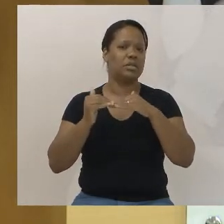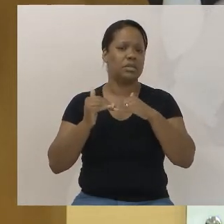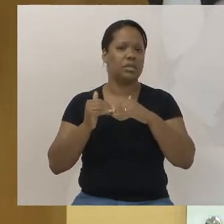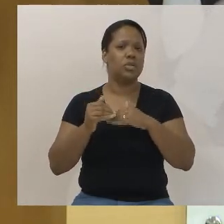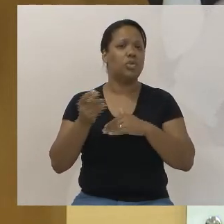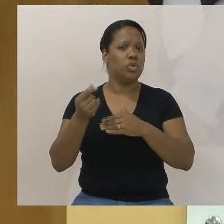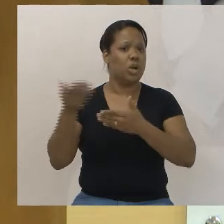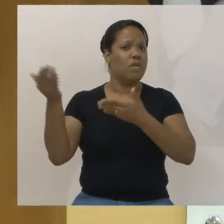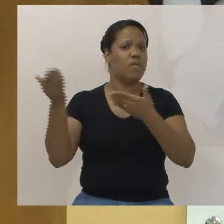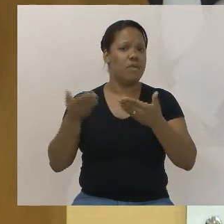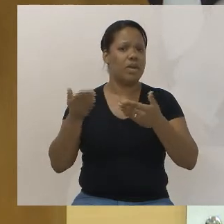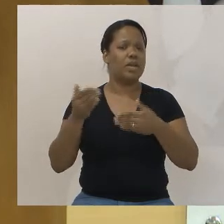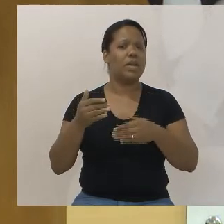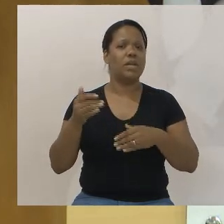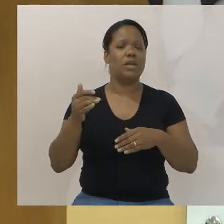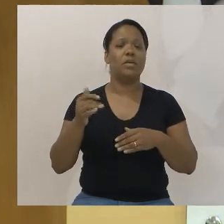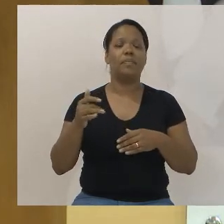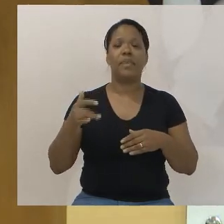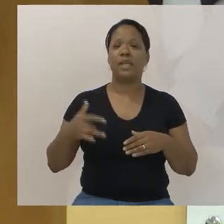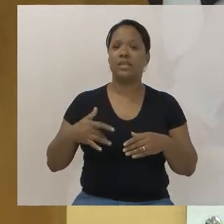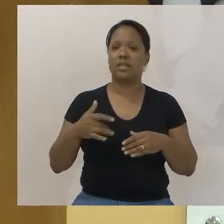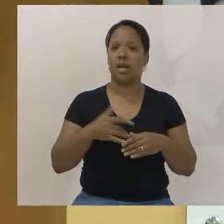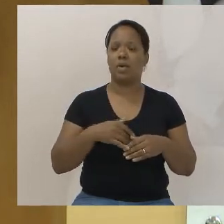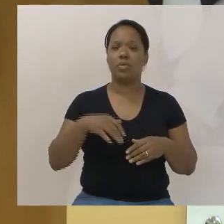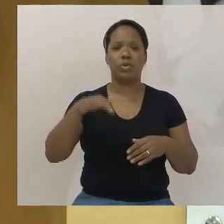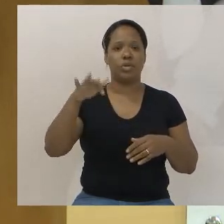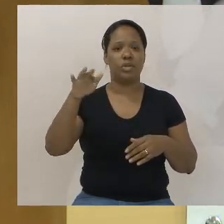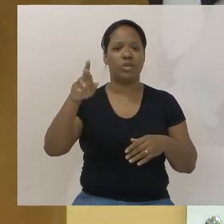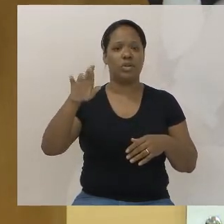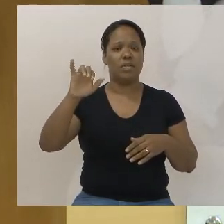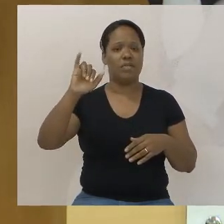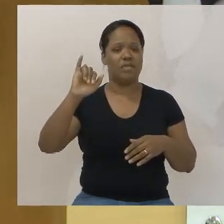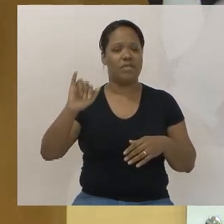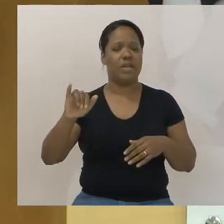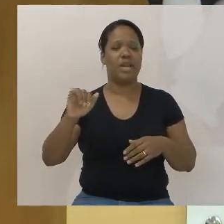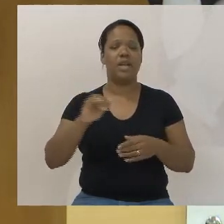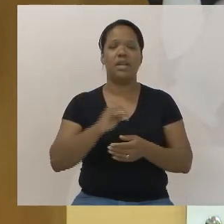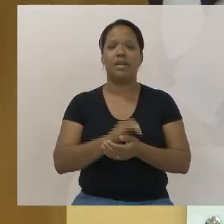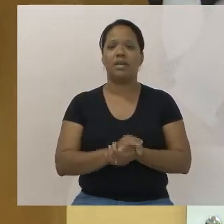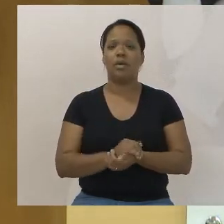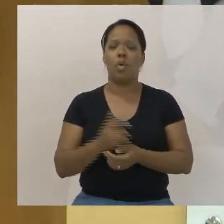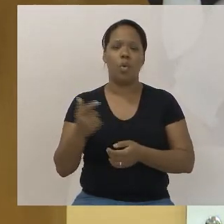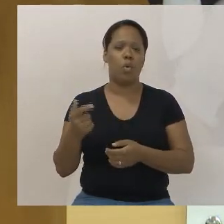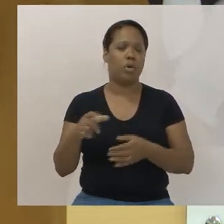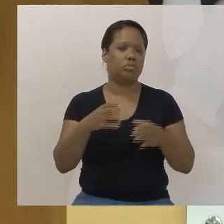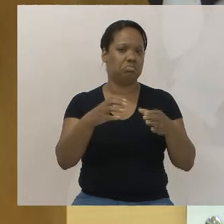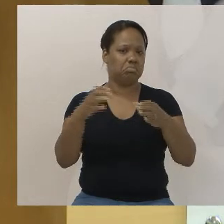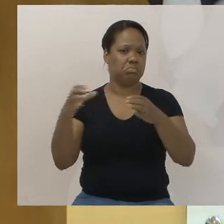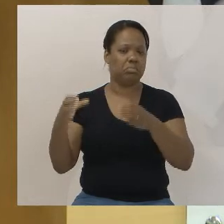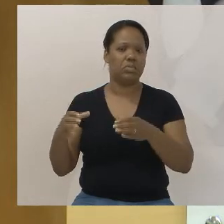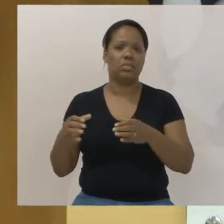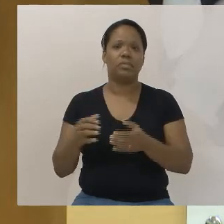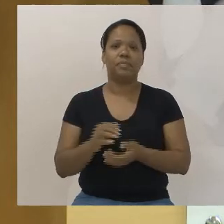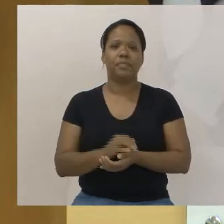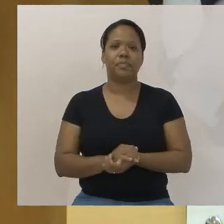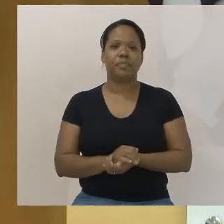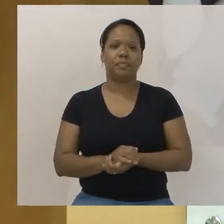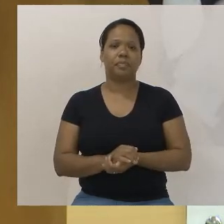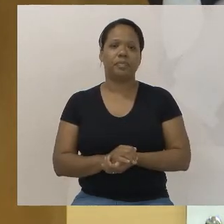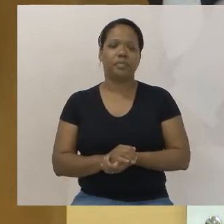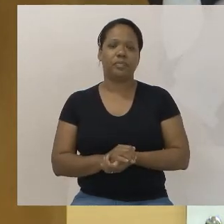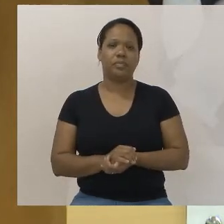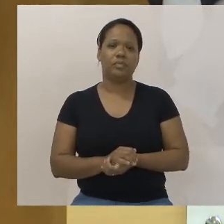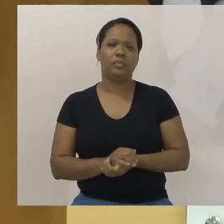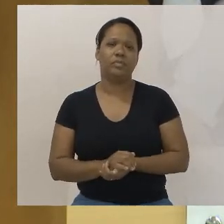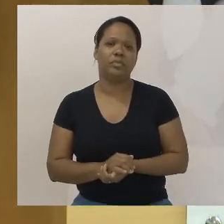muito recurso para a saúde hodgson francesco as outras entidades aqui nessa cidade então a gente trabalha dessa forma é porque